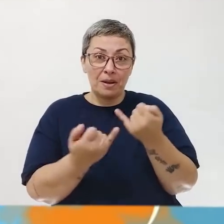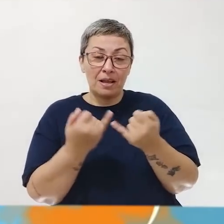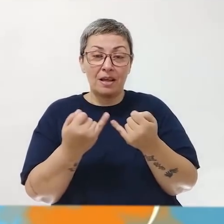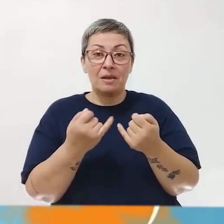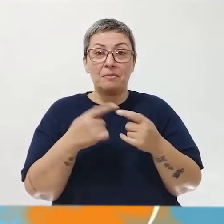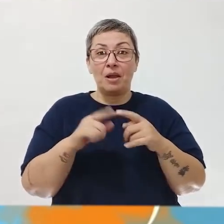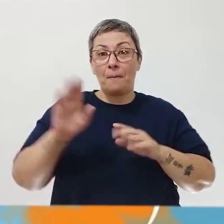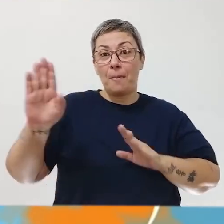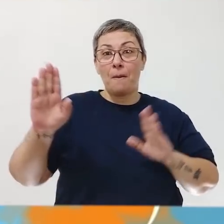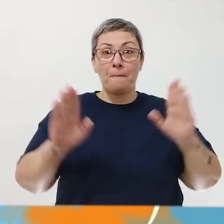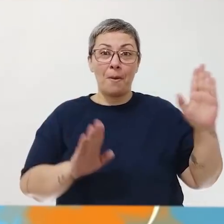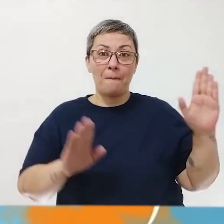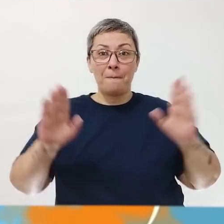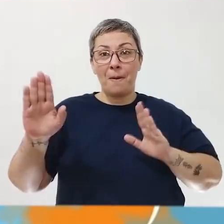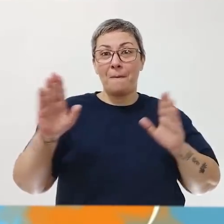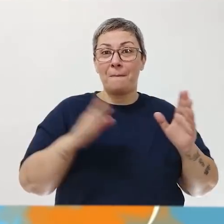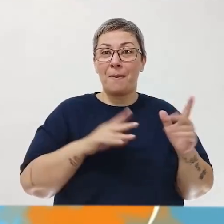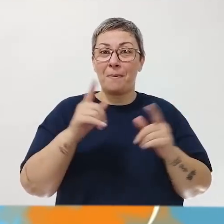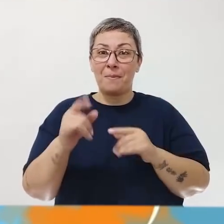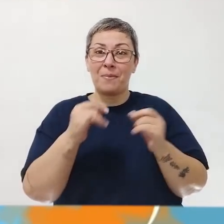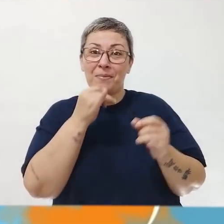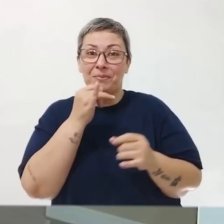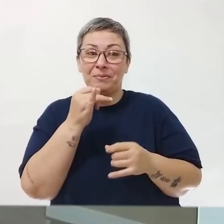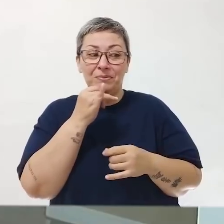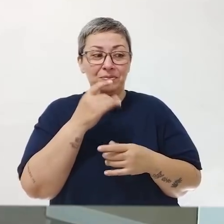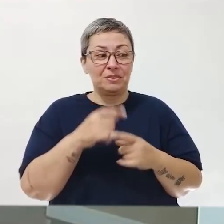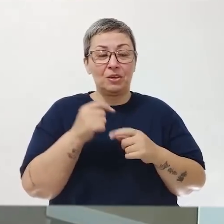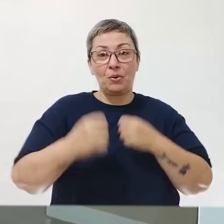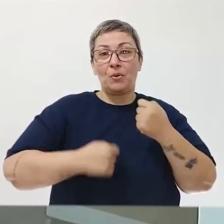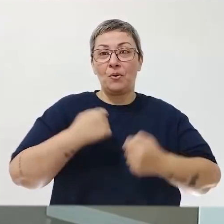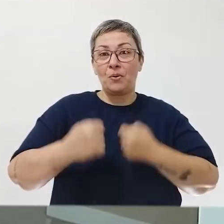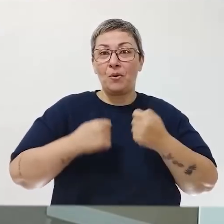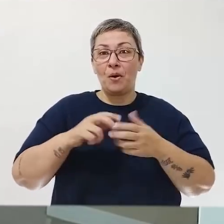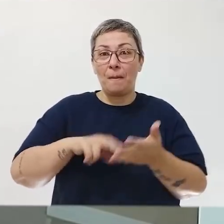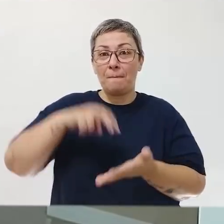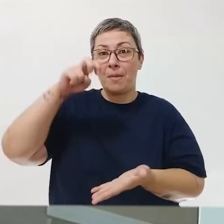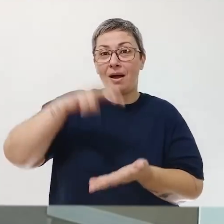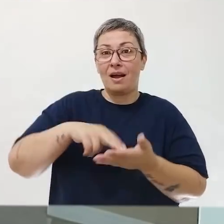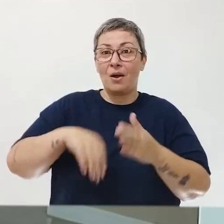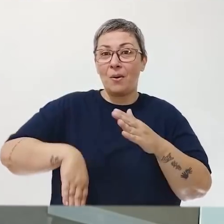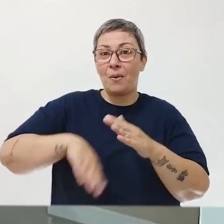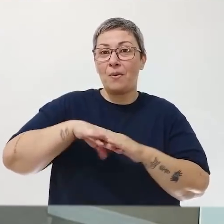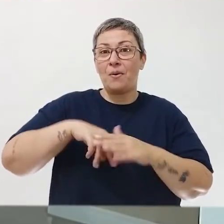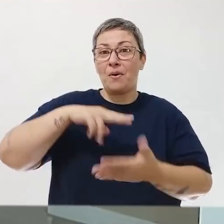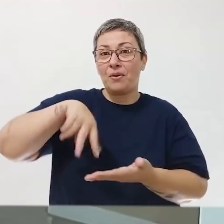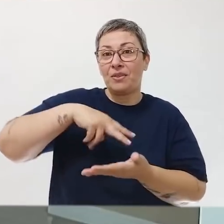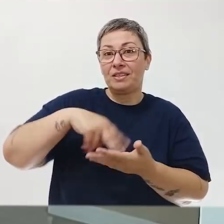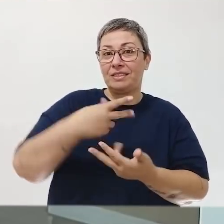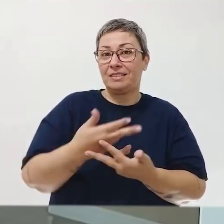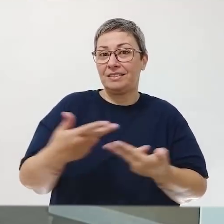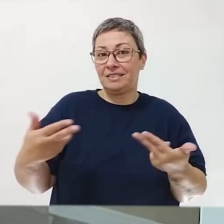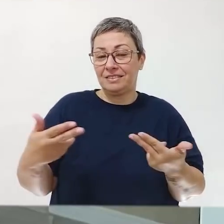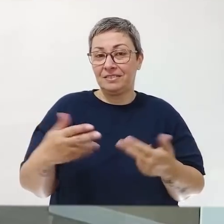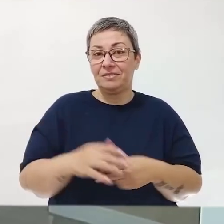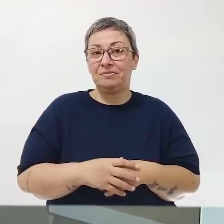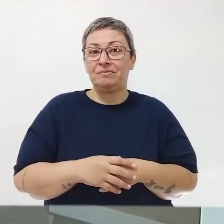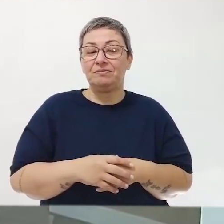jogar, você precisa simular os movimentos corporais, como correr, saltar, chutar, dançar,